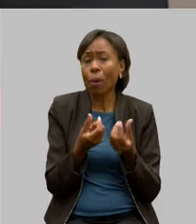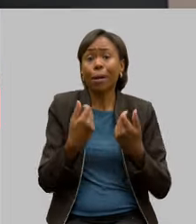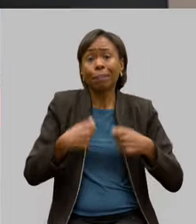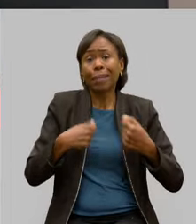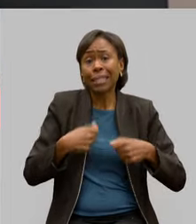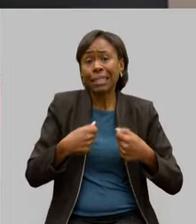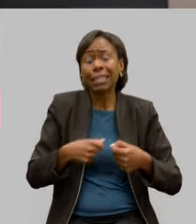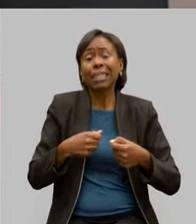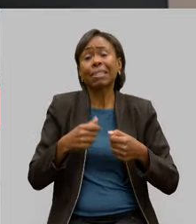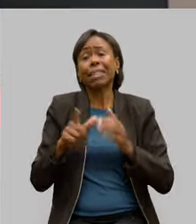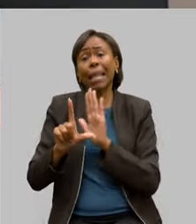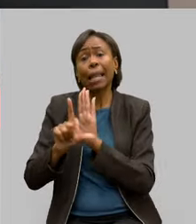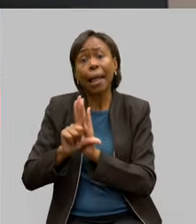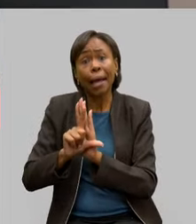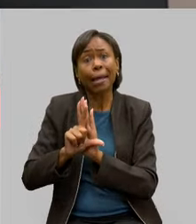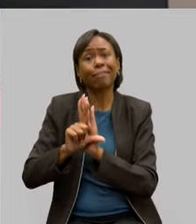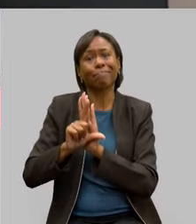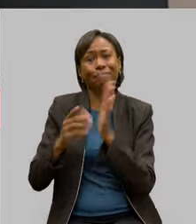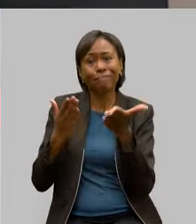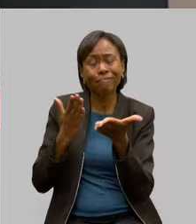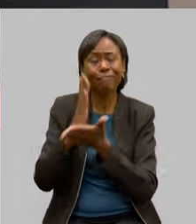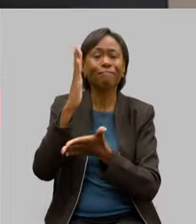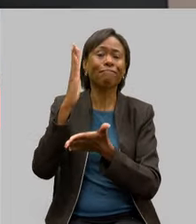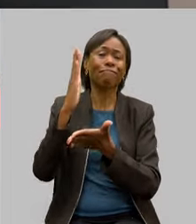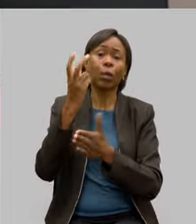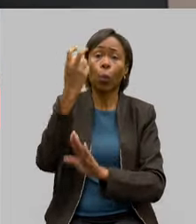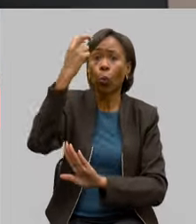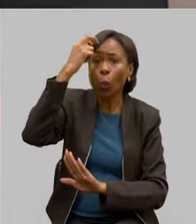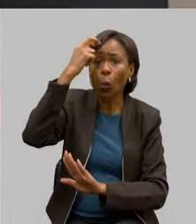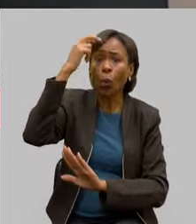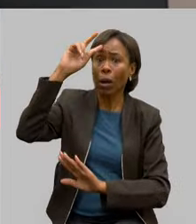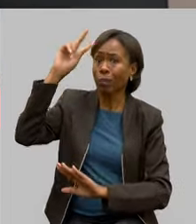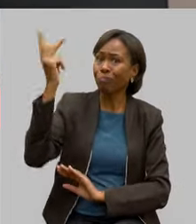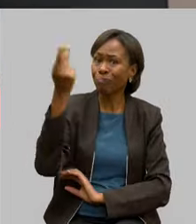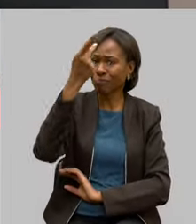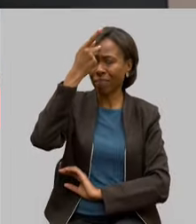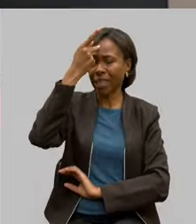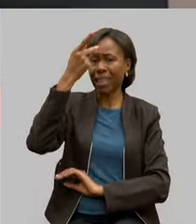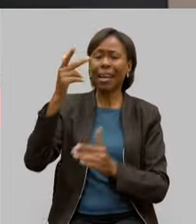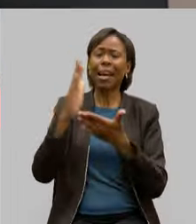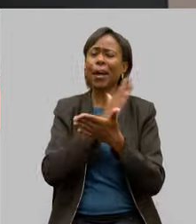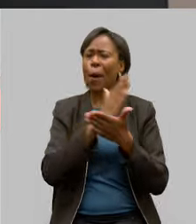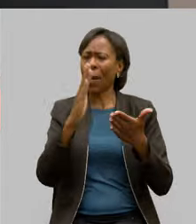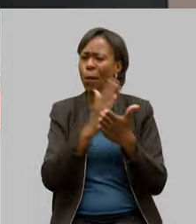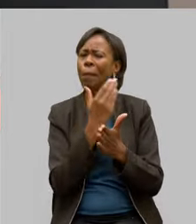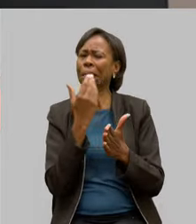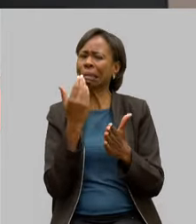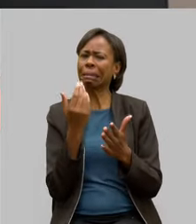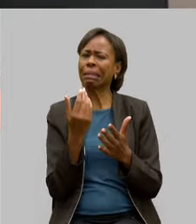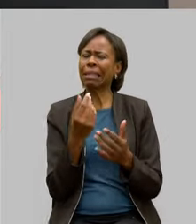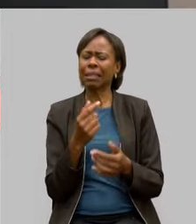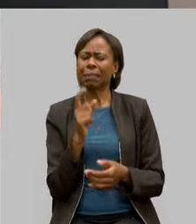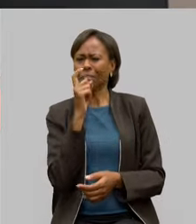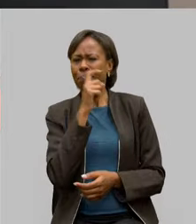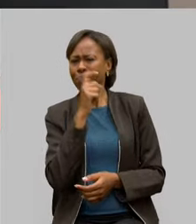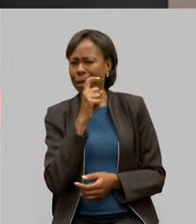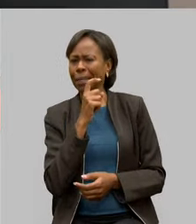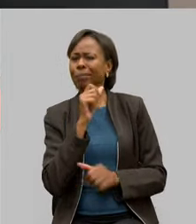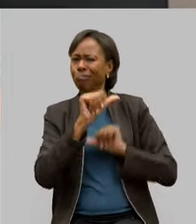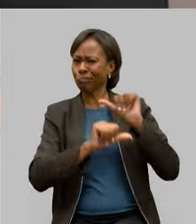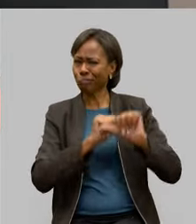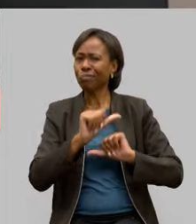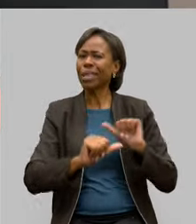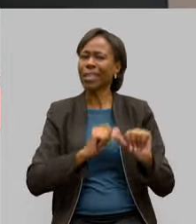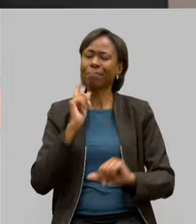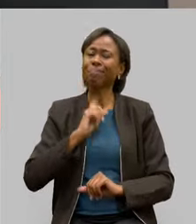legais e culturais né e os dogmas que ainda persistem na nossa sociedade mineira eh